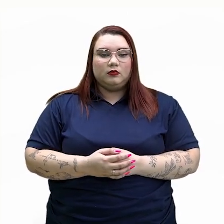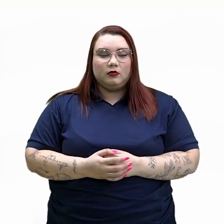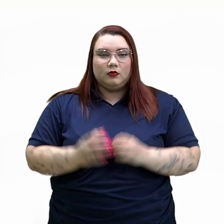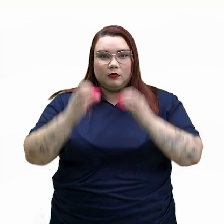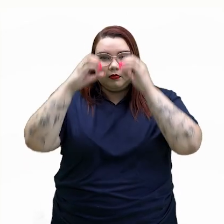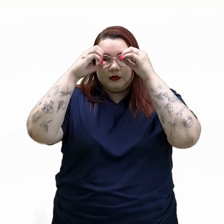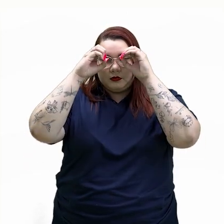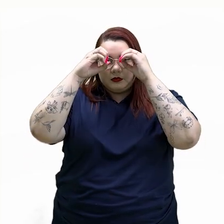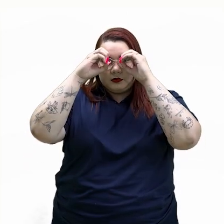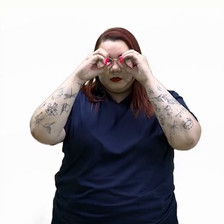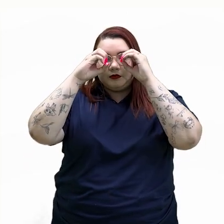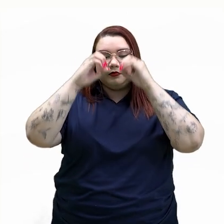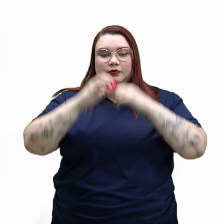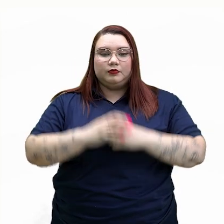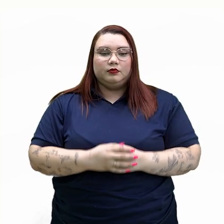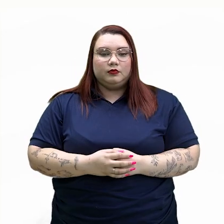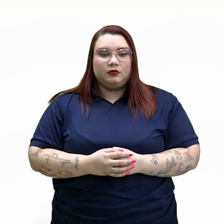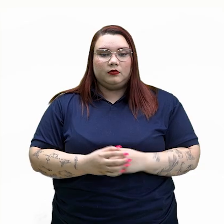o binóculo,